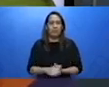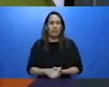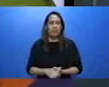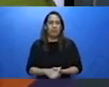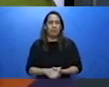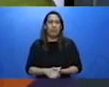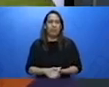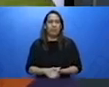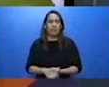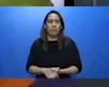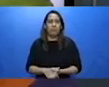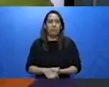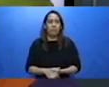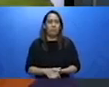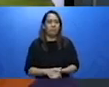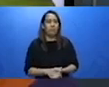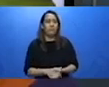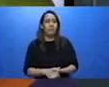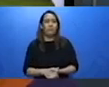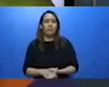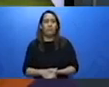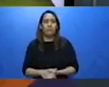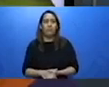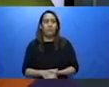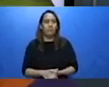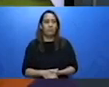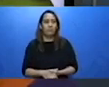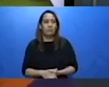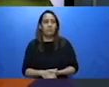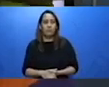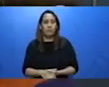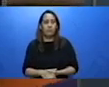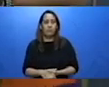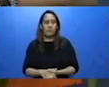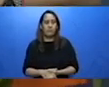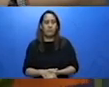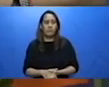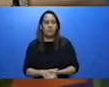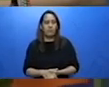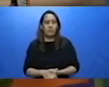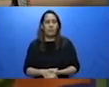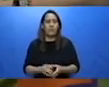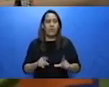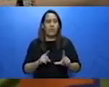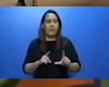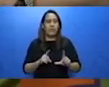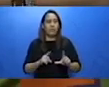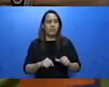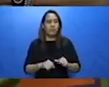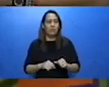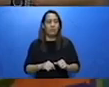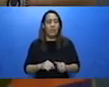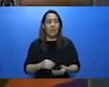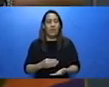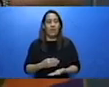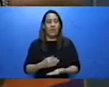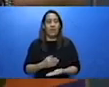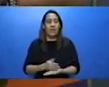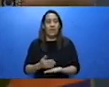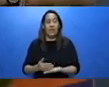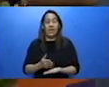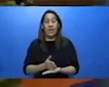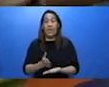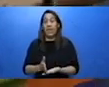casa. A casa é construída, mas na construção nós não moramos. E repartirem?